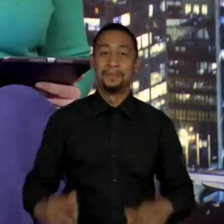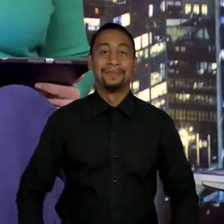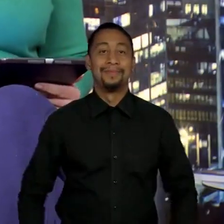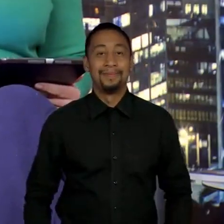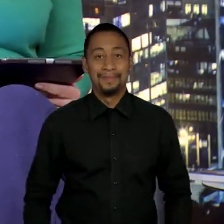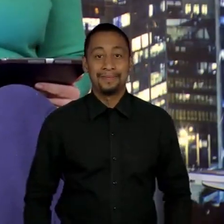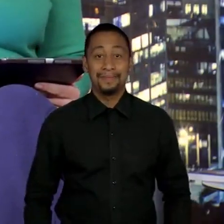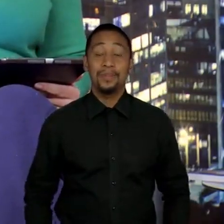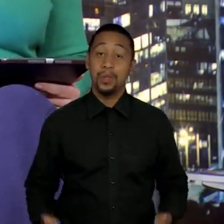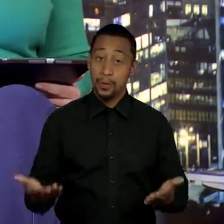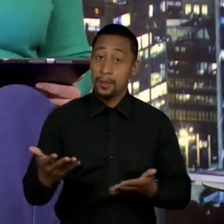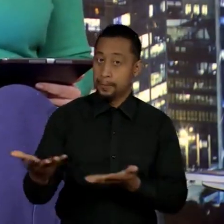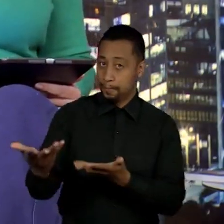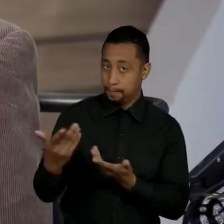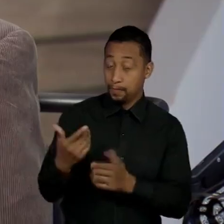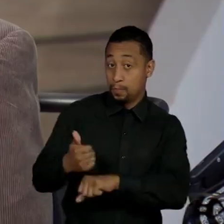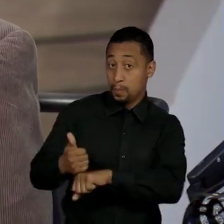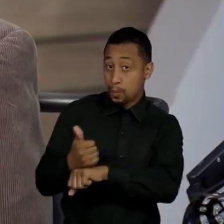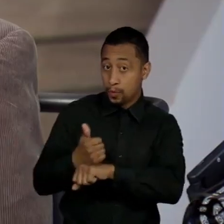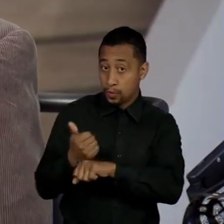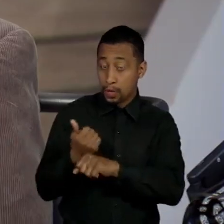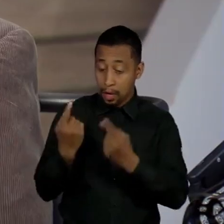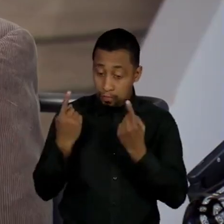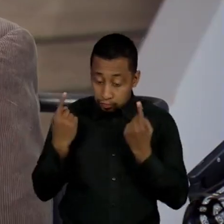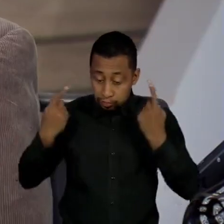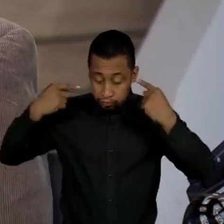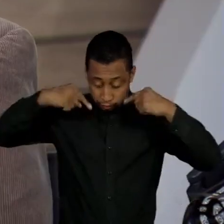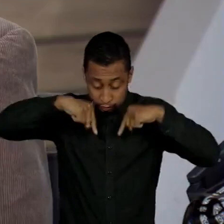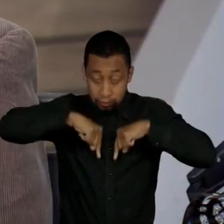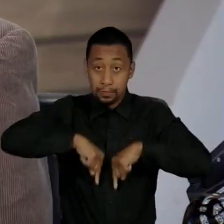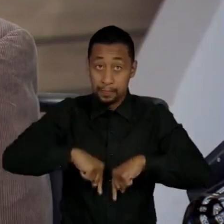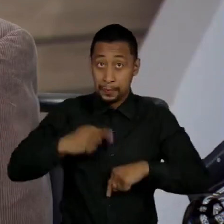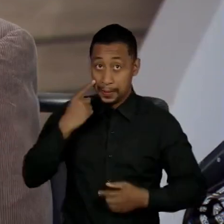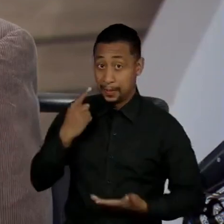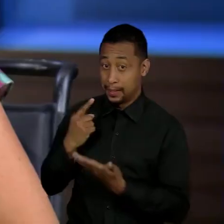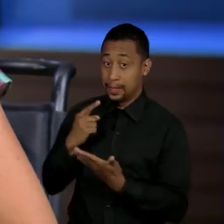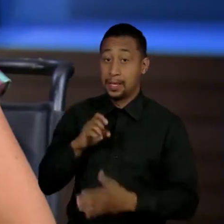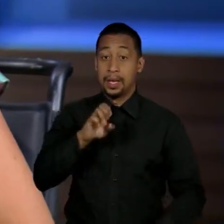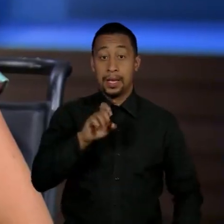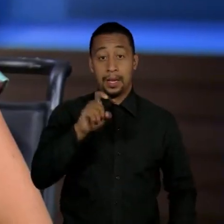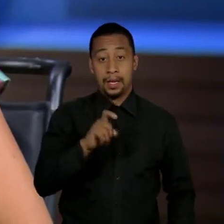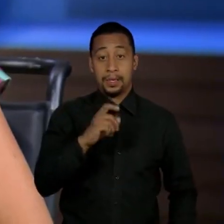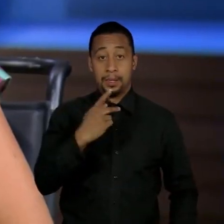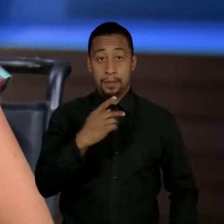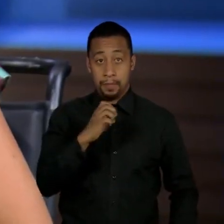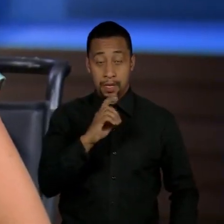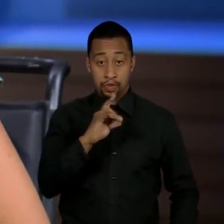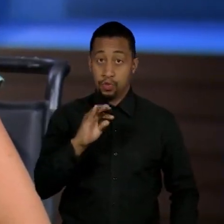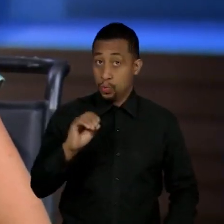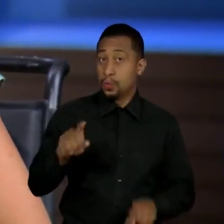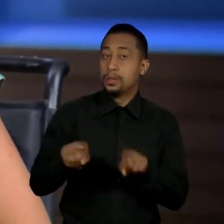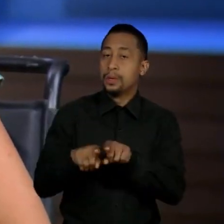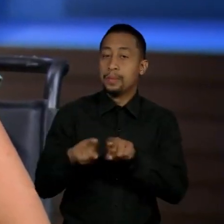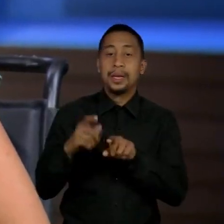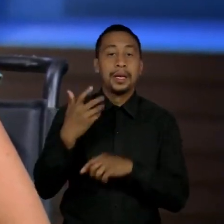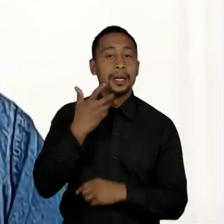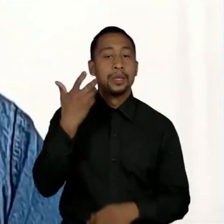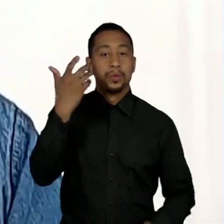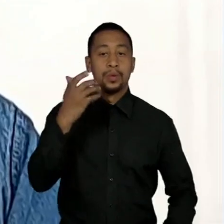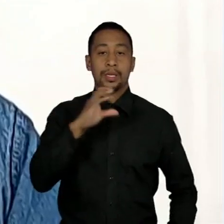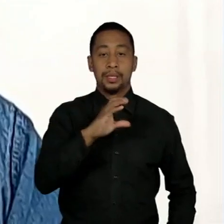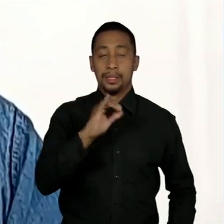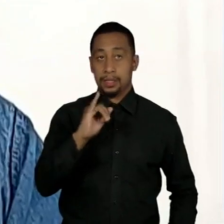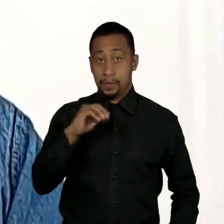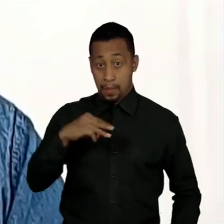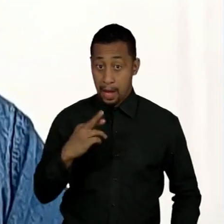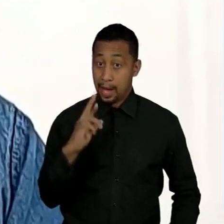Recebemos hoje o antropólogo e professor da Unisa, Expedito Leandro da Silva, a sanfoneira e cantora Simara Frois, e o economista Diego